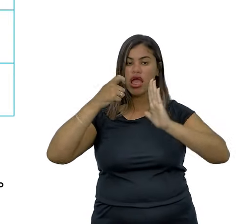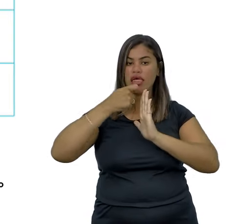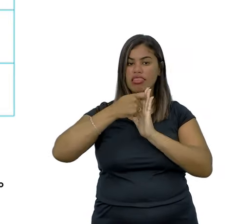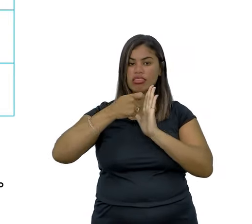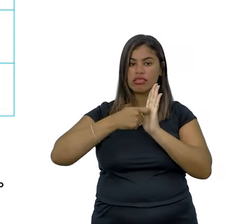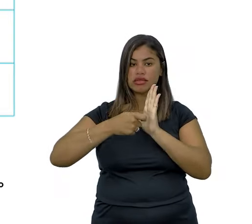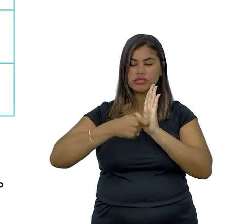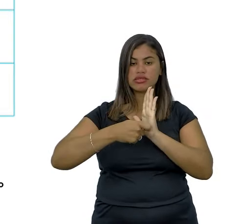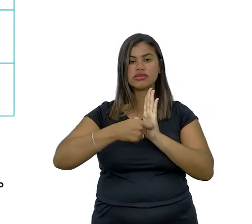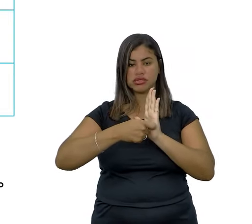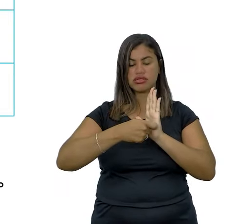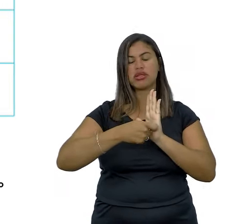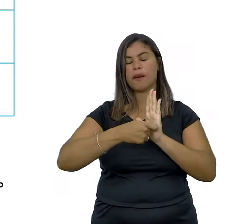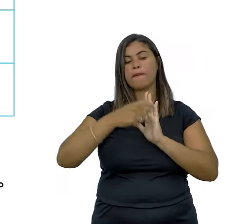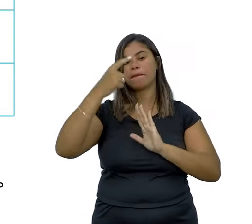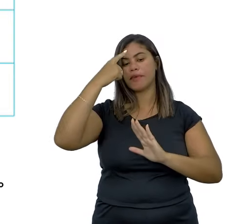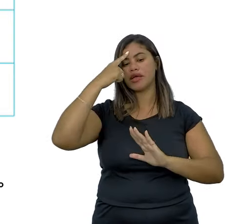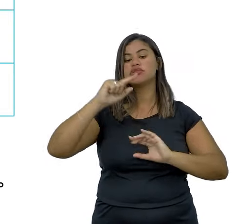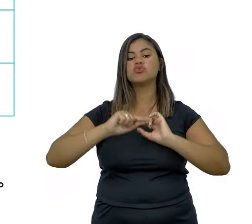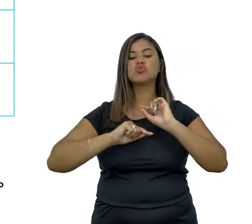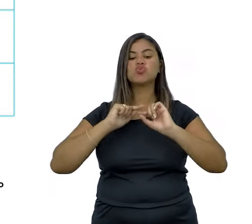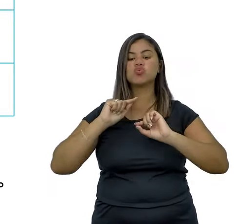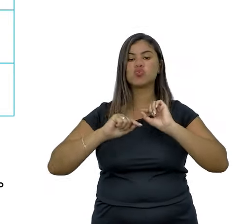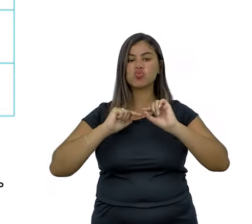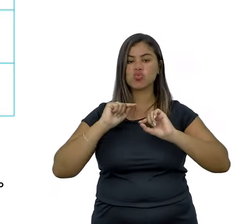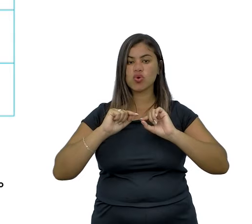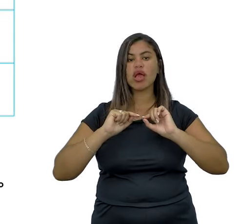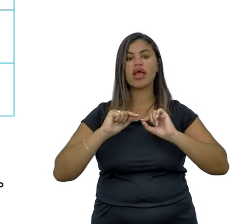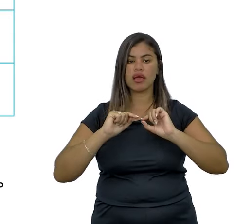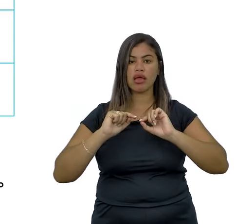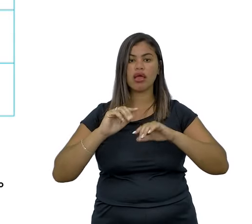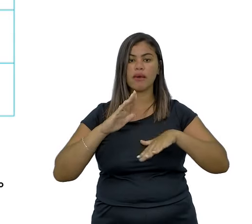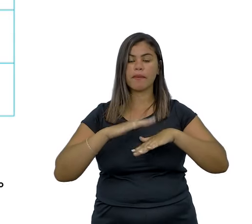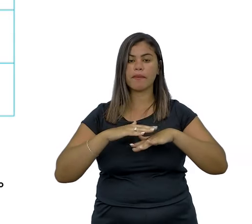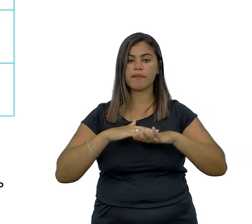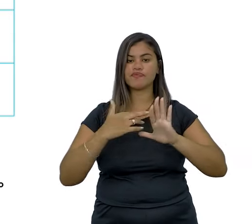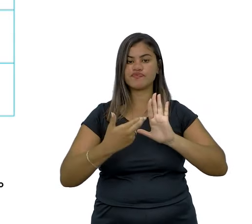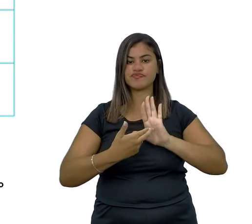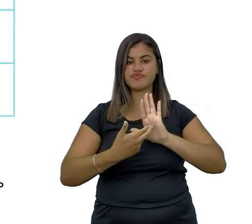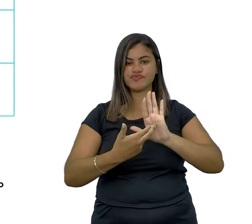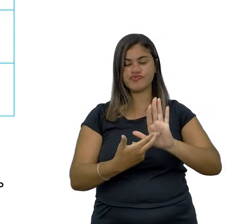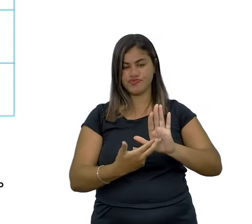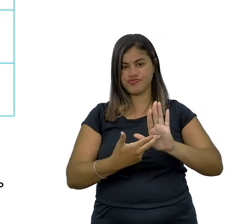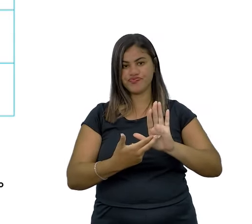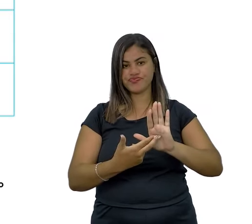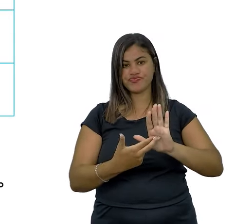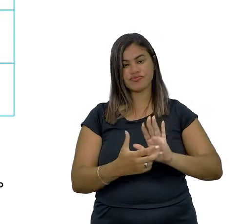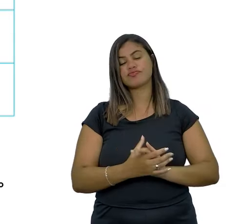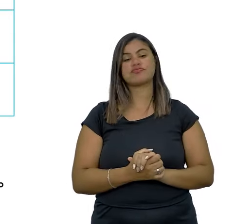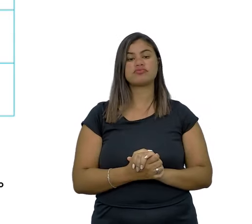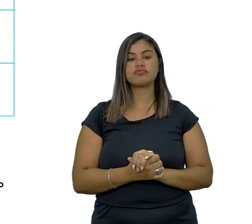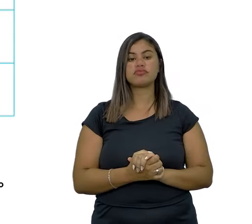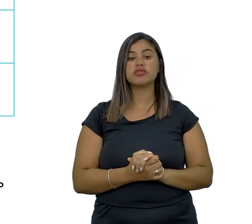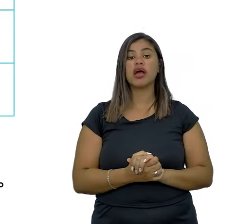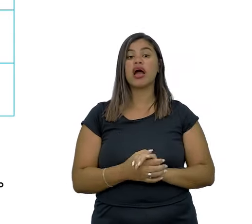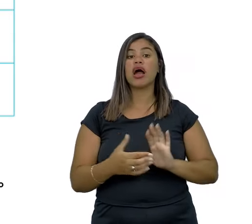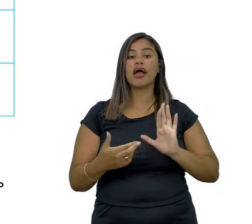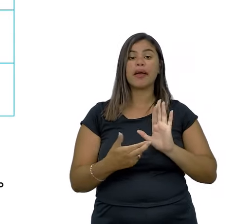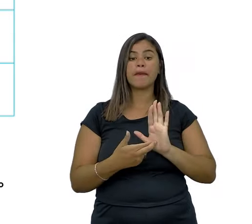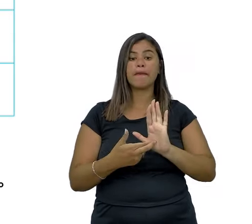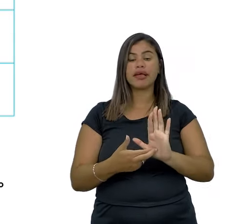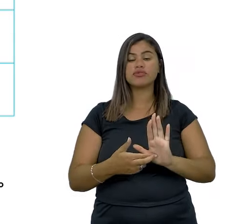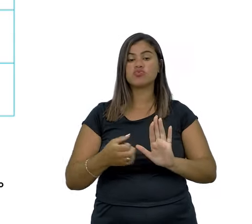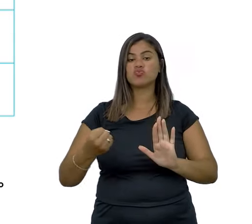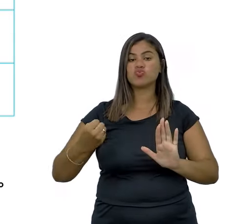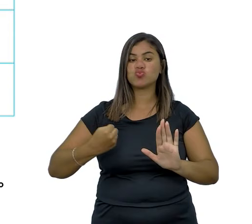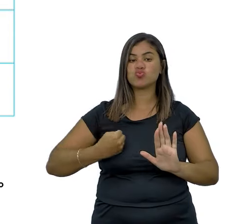do número, né, levando em consideração a sua representação. Então, que a representação do número